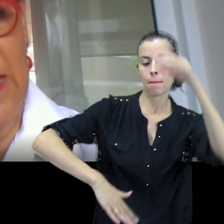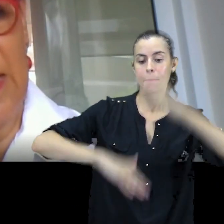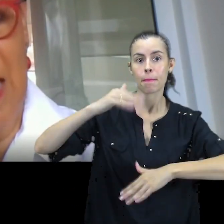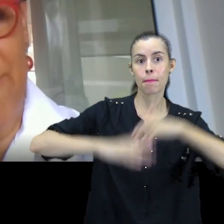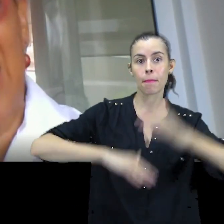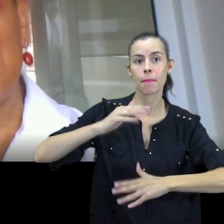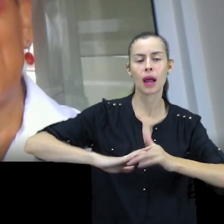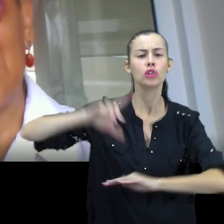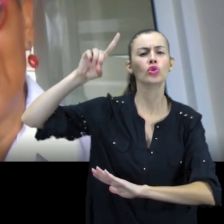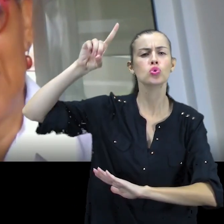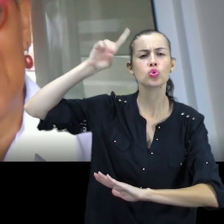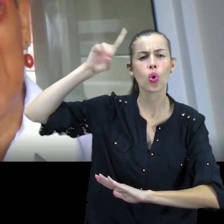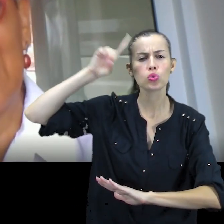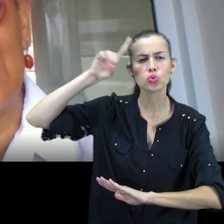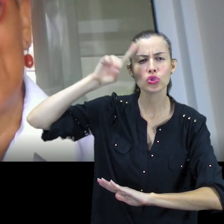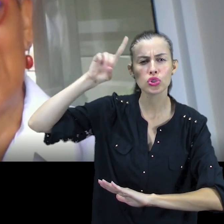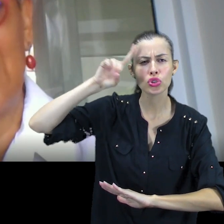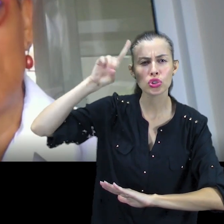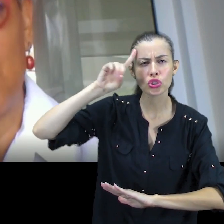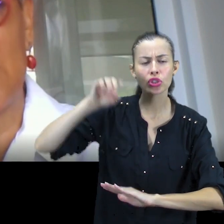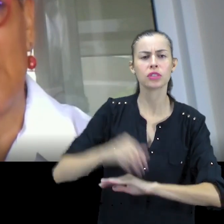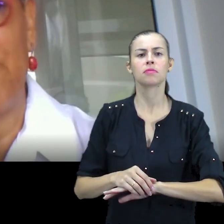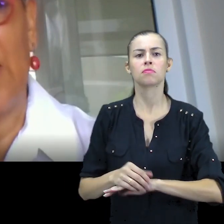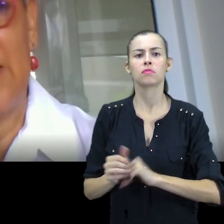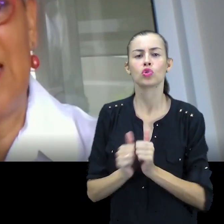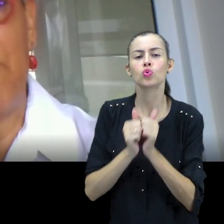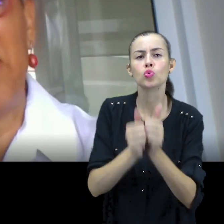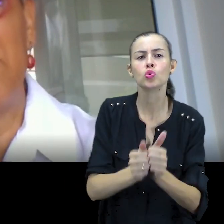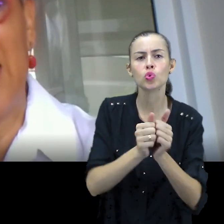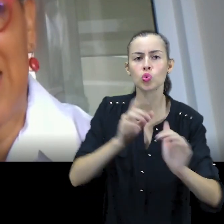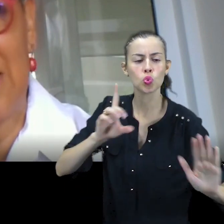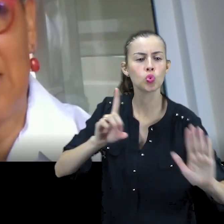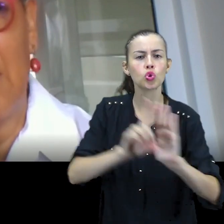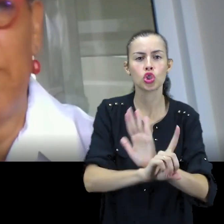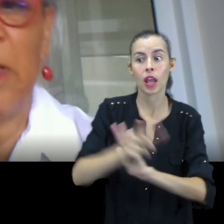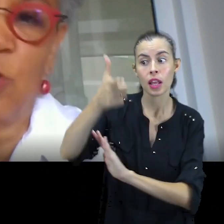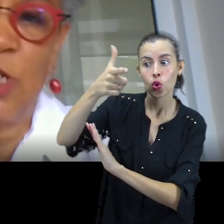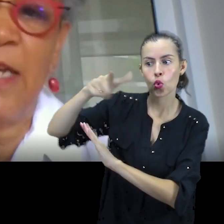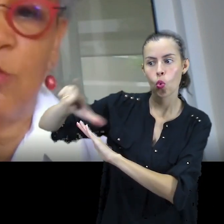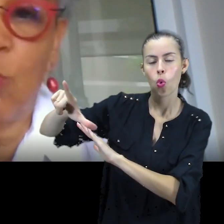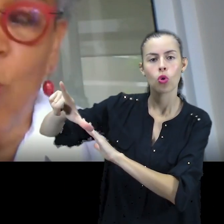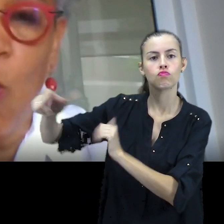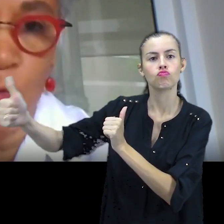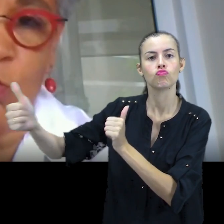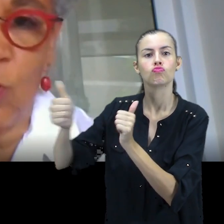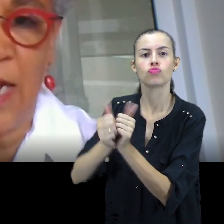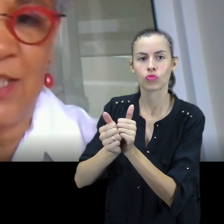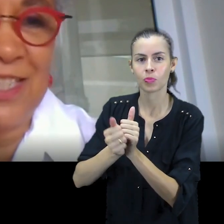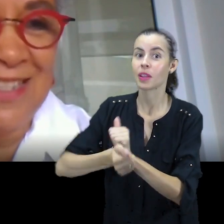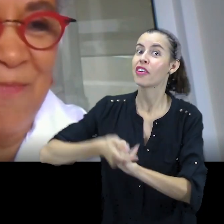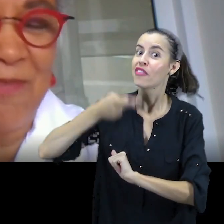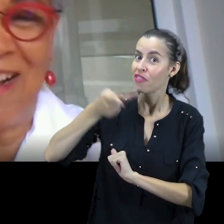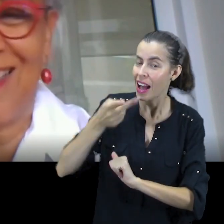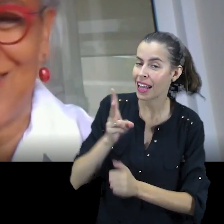e que a prática, né, de cada dia deles possa estar permeada pelo direito do outro, né?